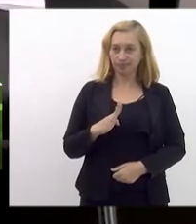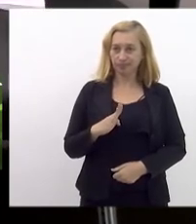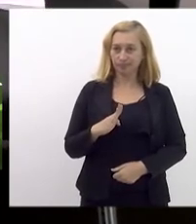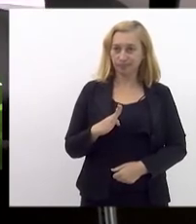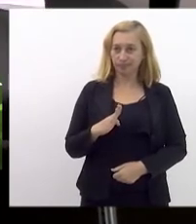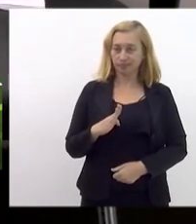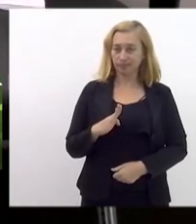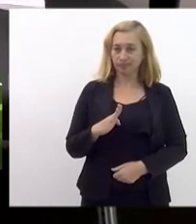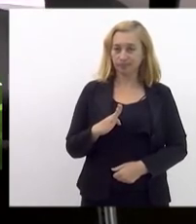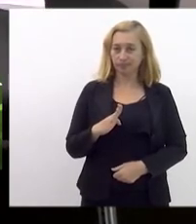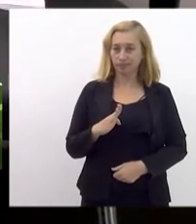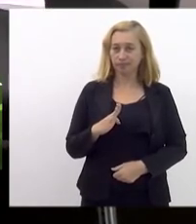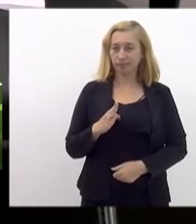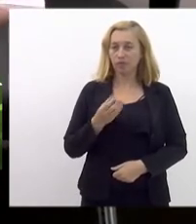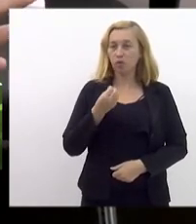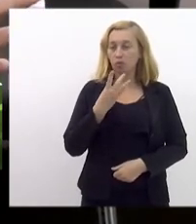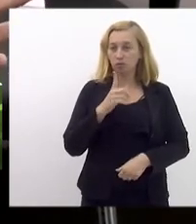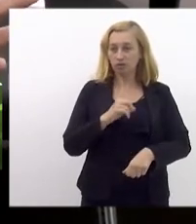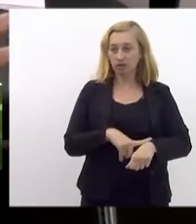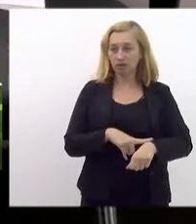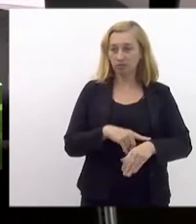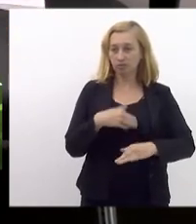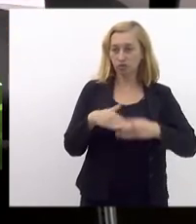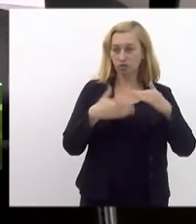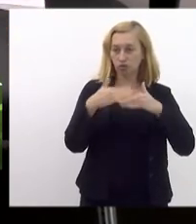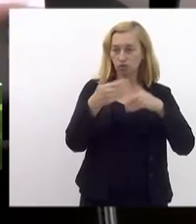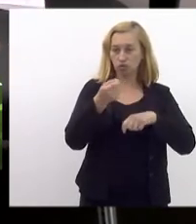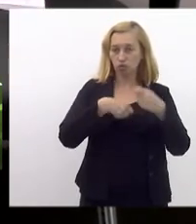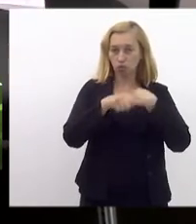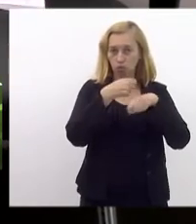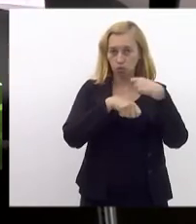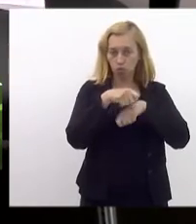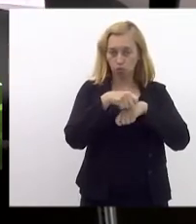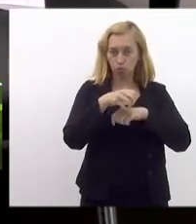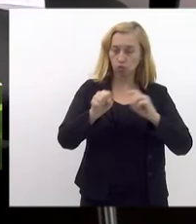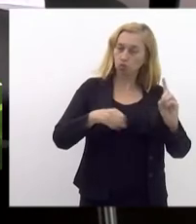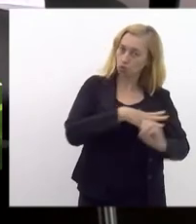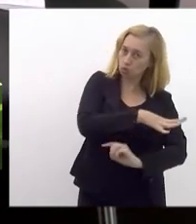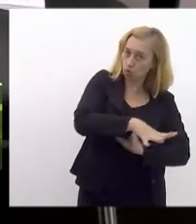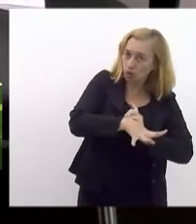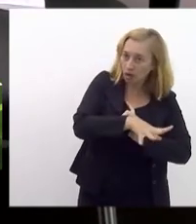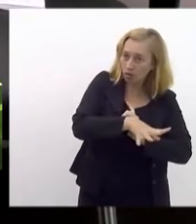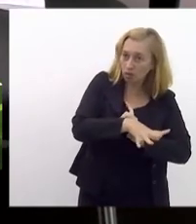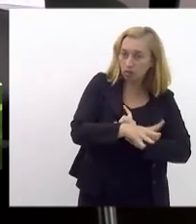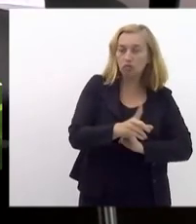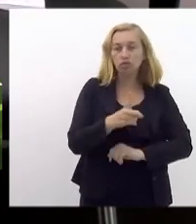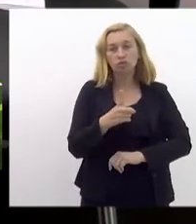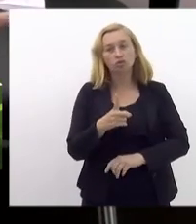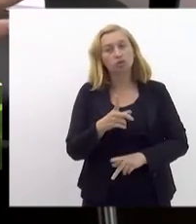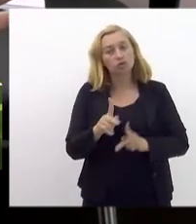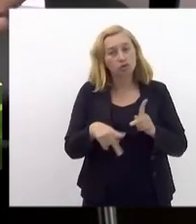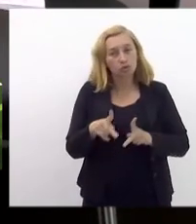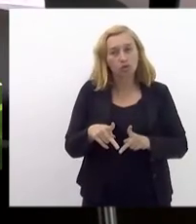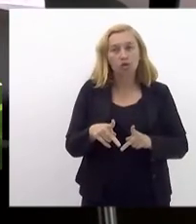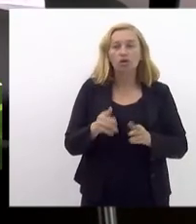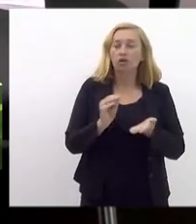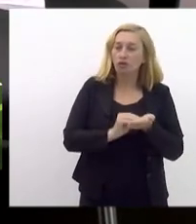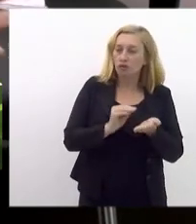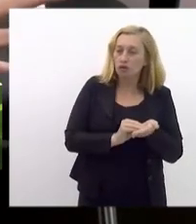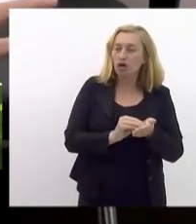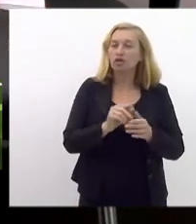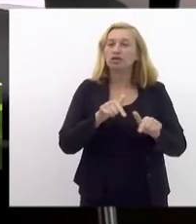boa do ponto de vista do desenvolvimento econômico, da situação social do nosso povo, né? Os índices de